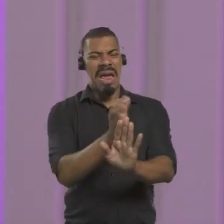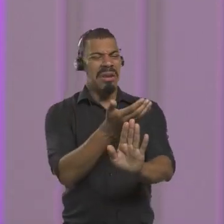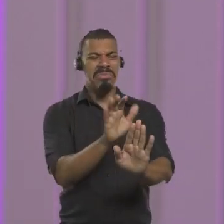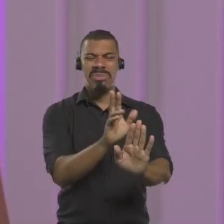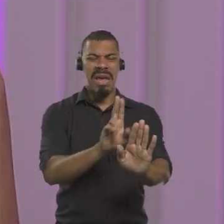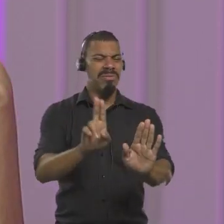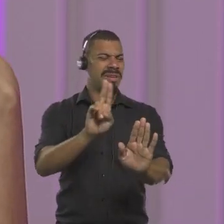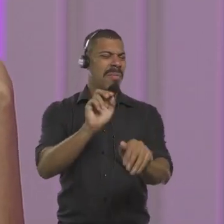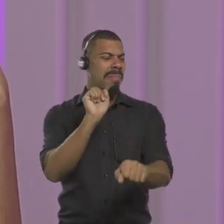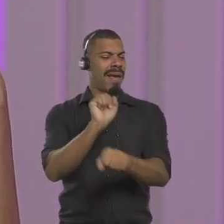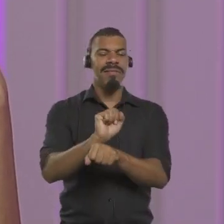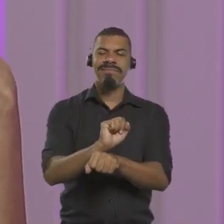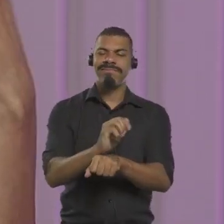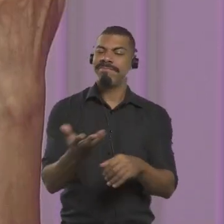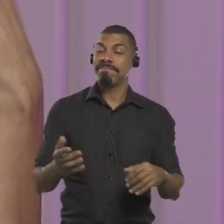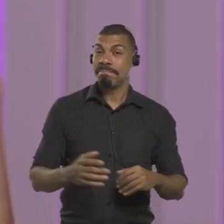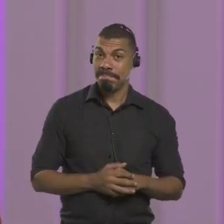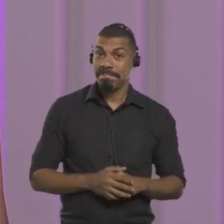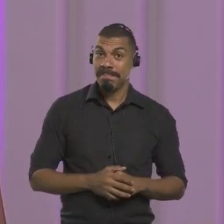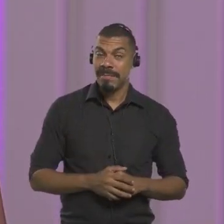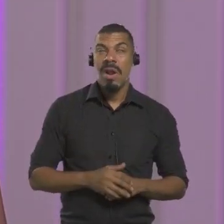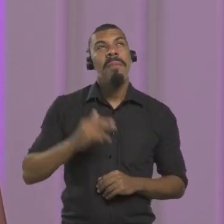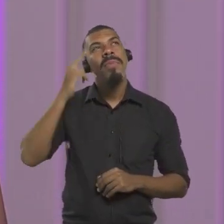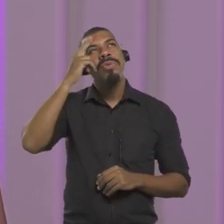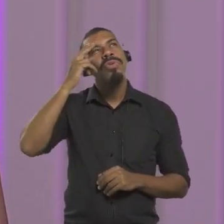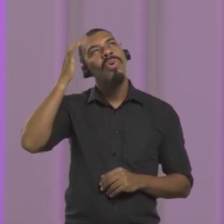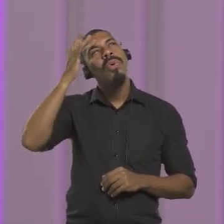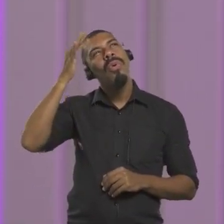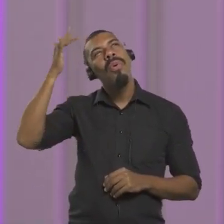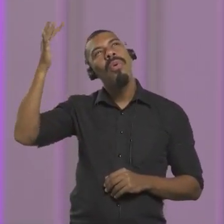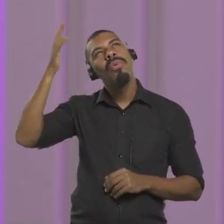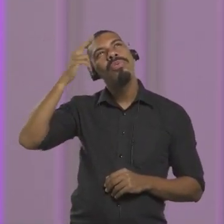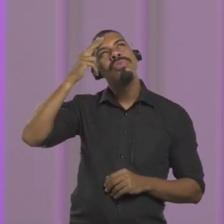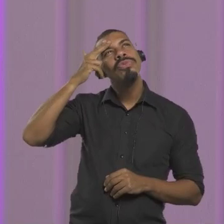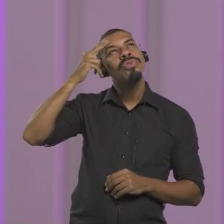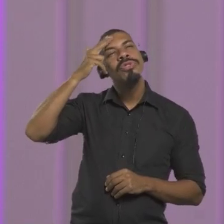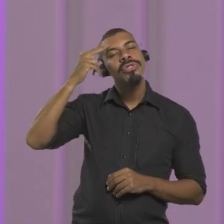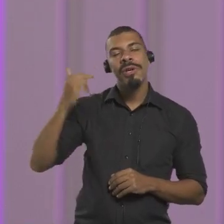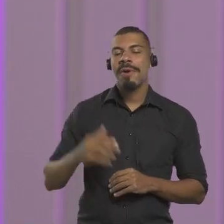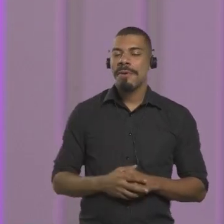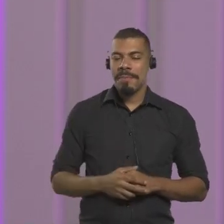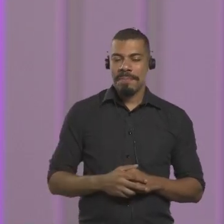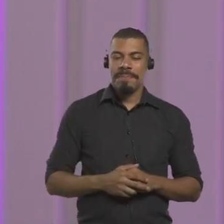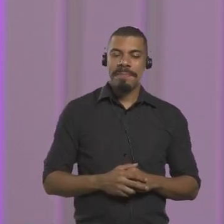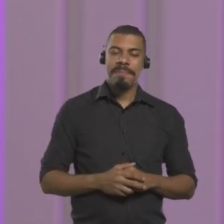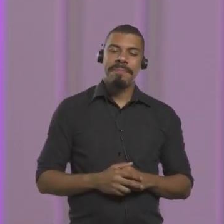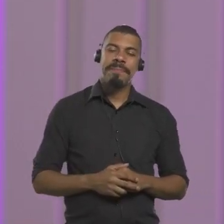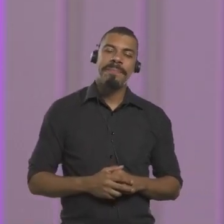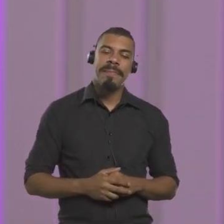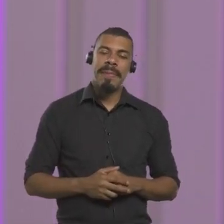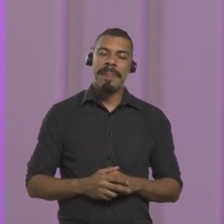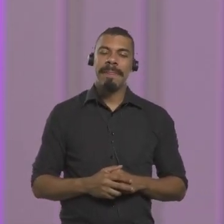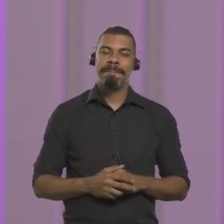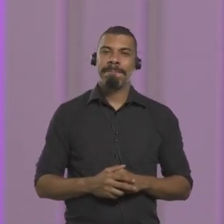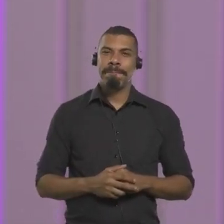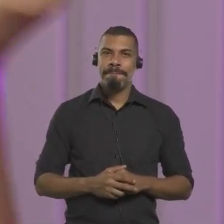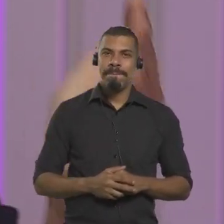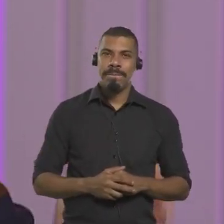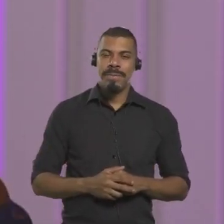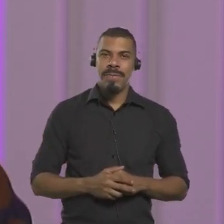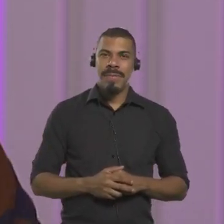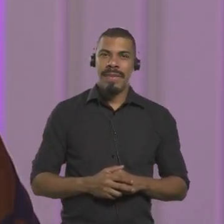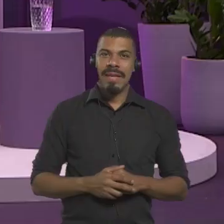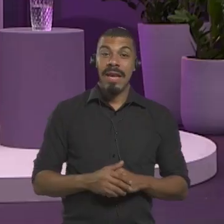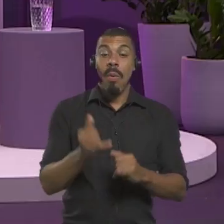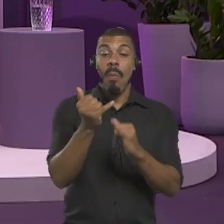quero usar, não quero usar, não quero usar. Meu sonho era usar uma Hering, uma, nossa, tô fazendo publi aqui, sem a gente ganhar um puto. Mata, Quase que não, eu tá falei a tudo bem,